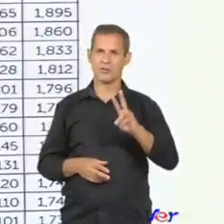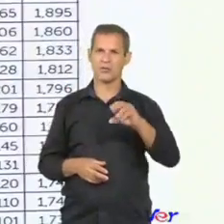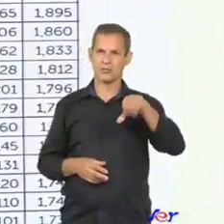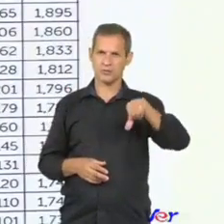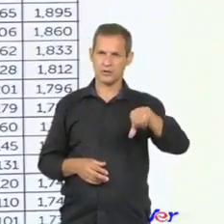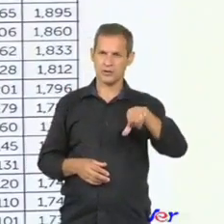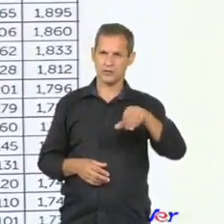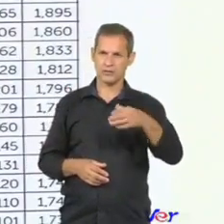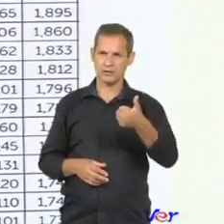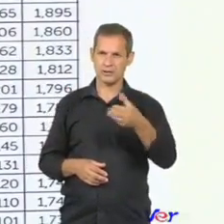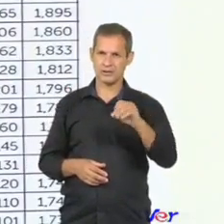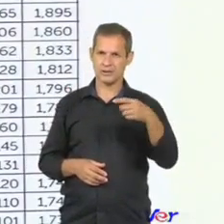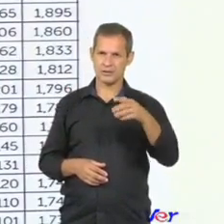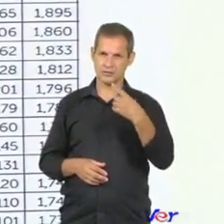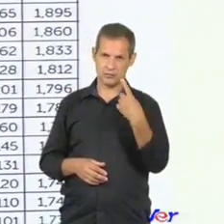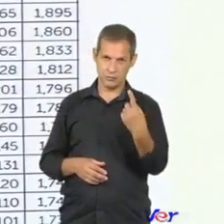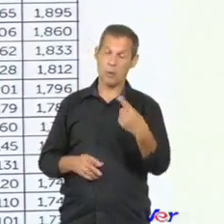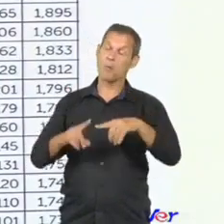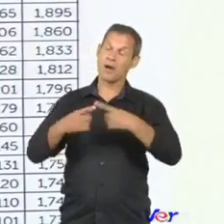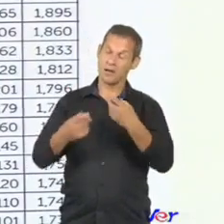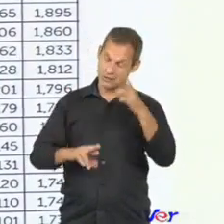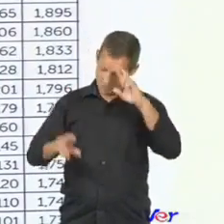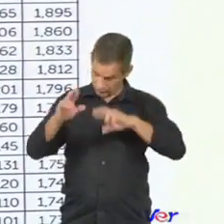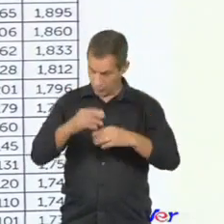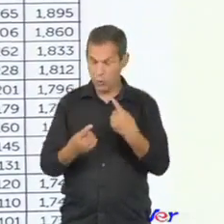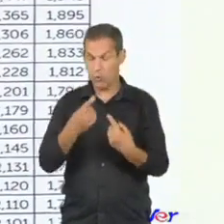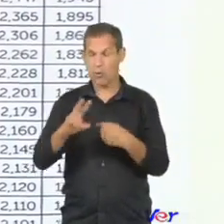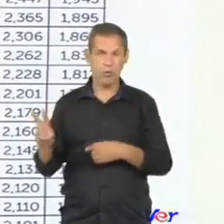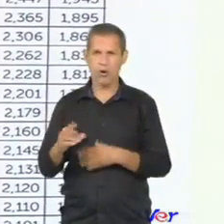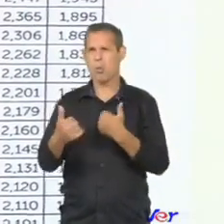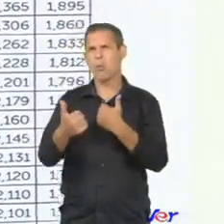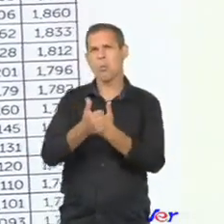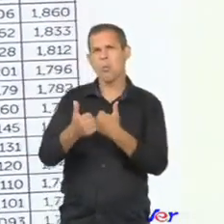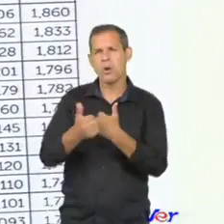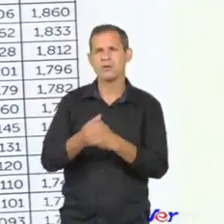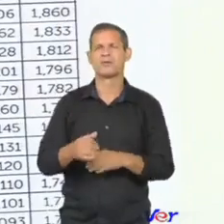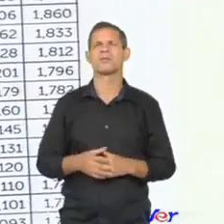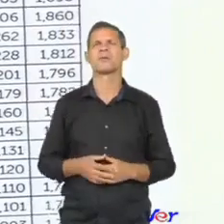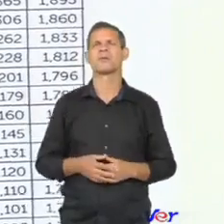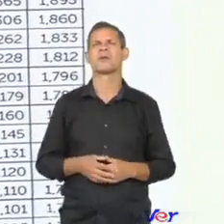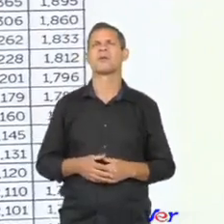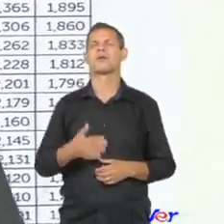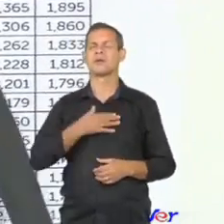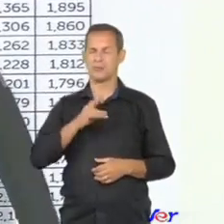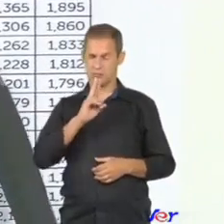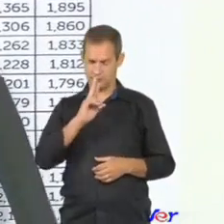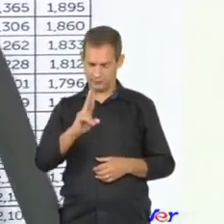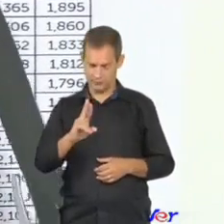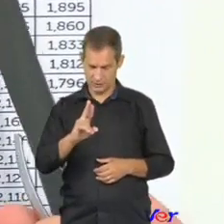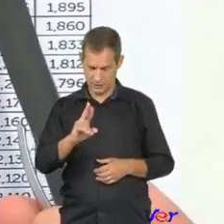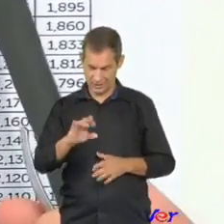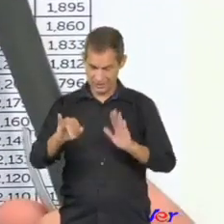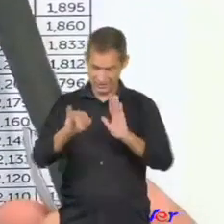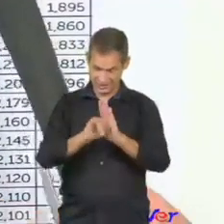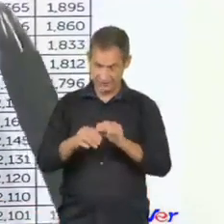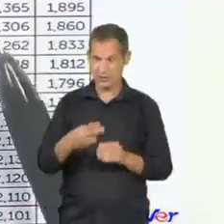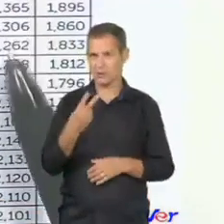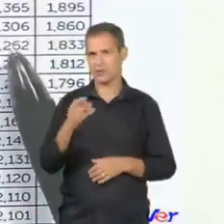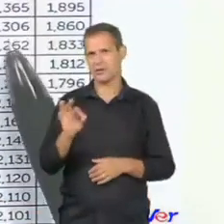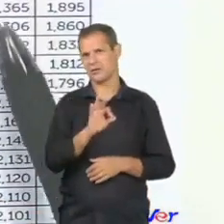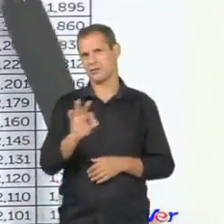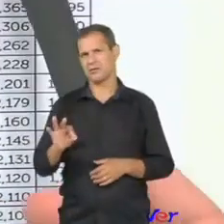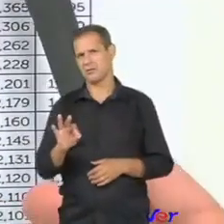que é 10 menos 1. E aí, eu verifico aqui qual o valor mais próximo do meu resultado e determino se é